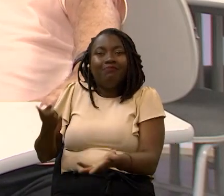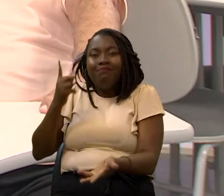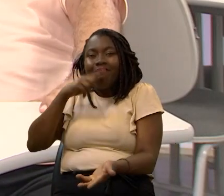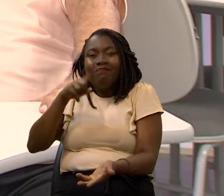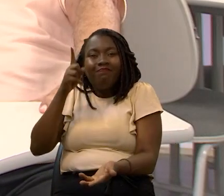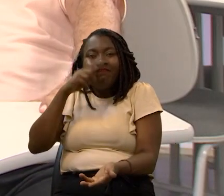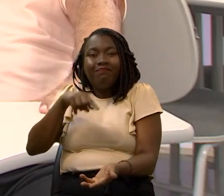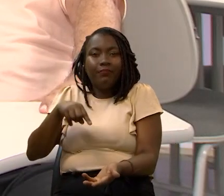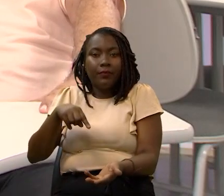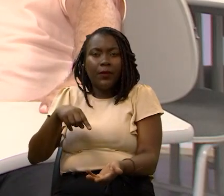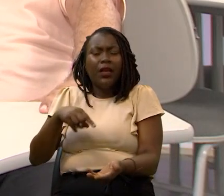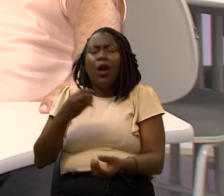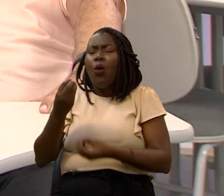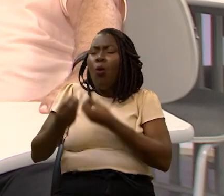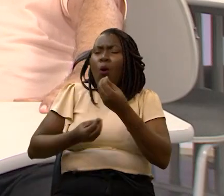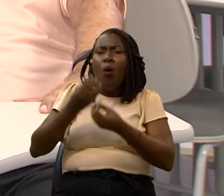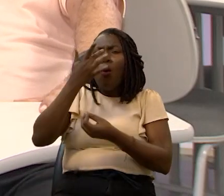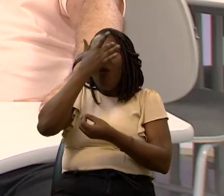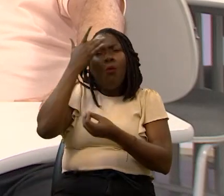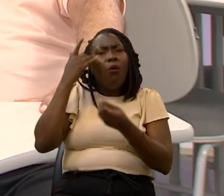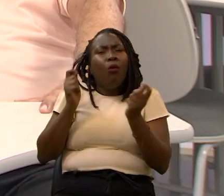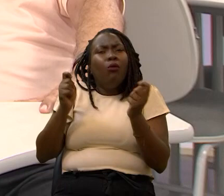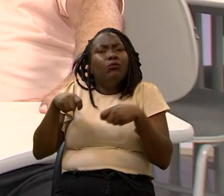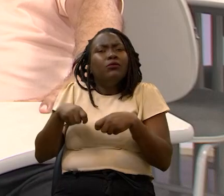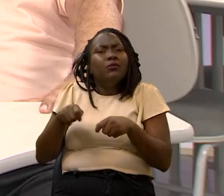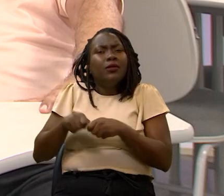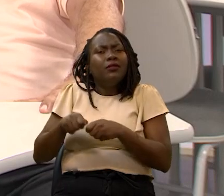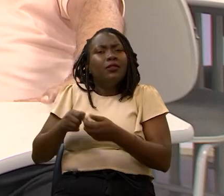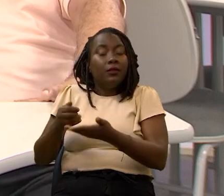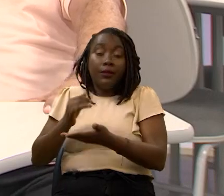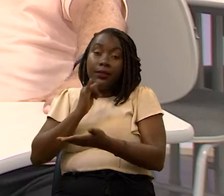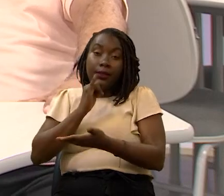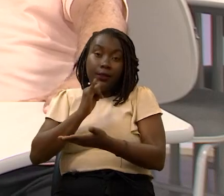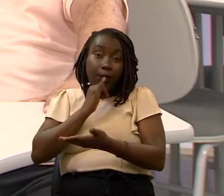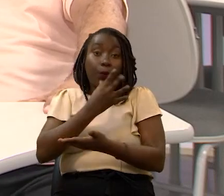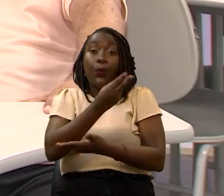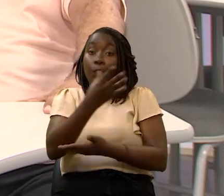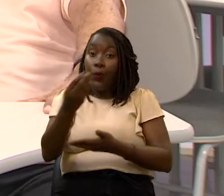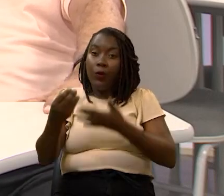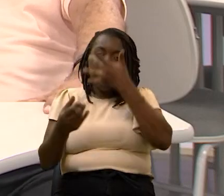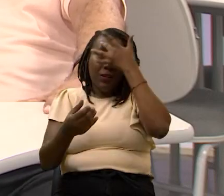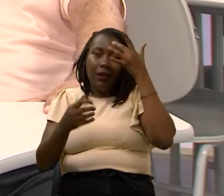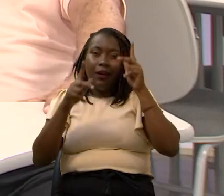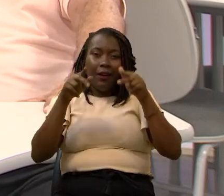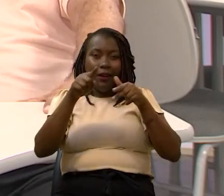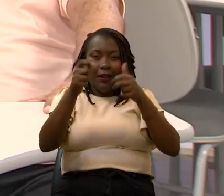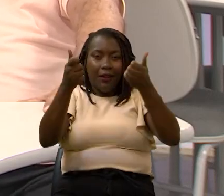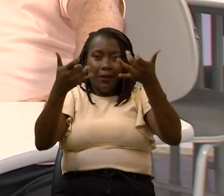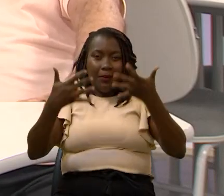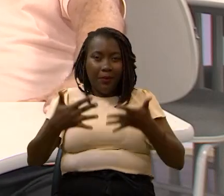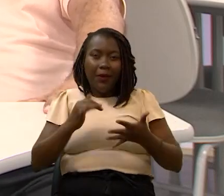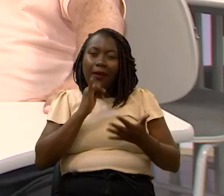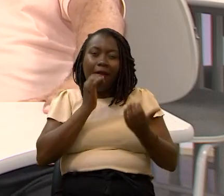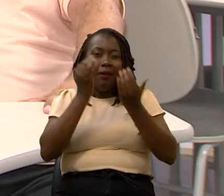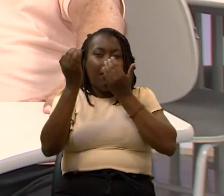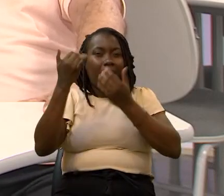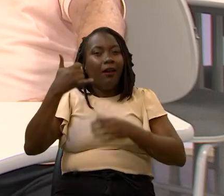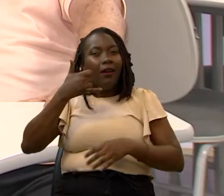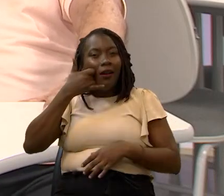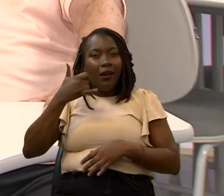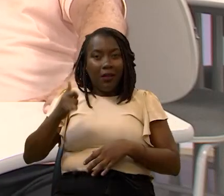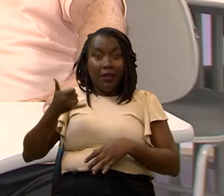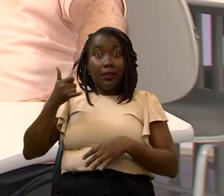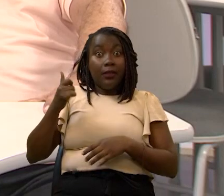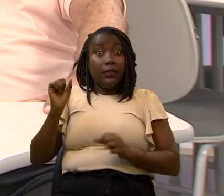que é supérfluo. E como que as pessoas podem fazer isso, professor? Por exemplo, muita gente tem, como o senhor trouxe o exemplo do